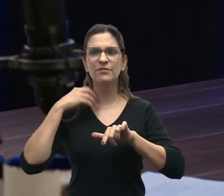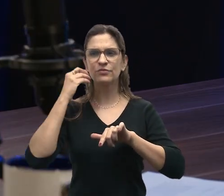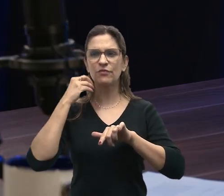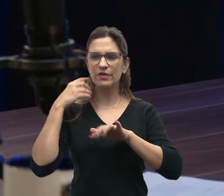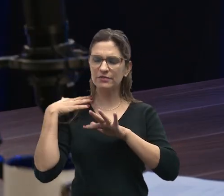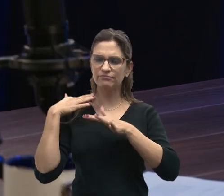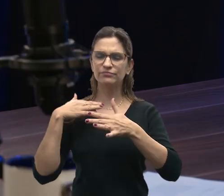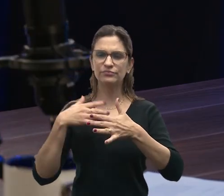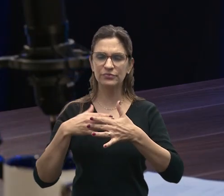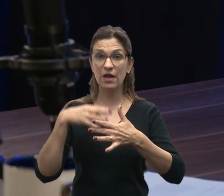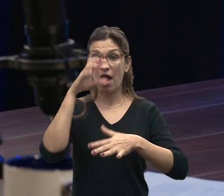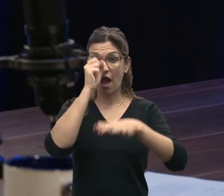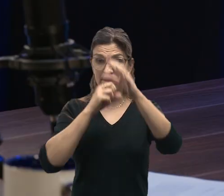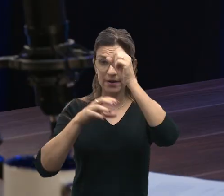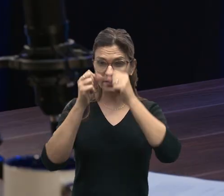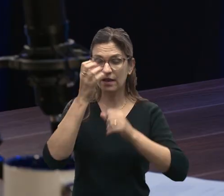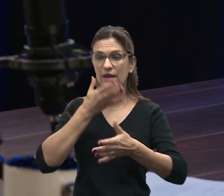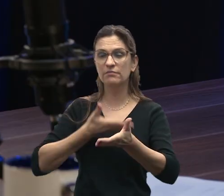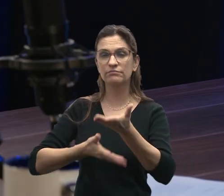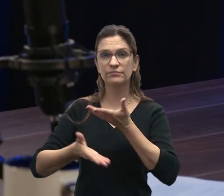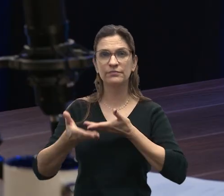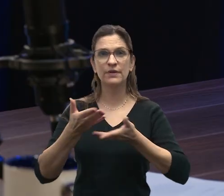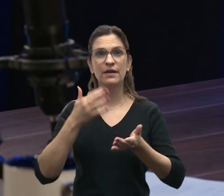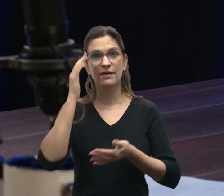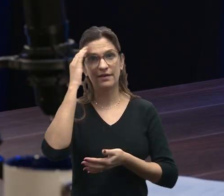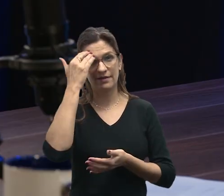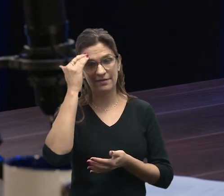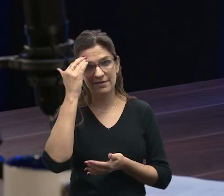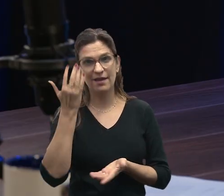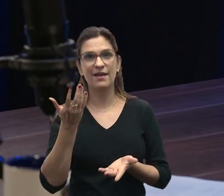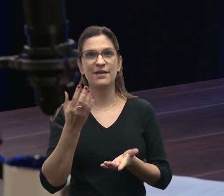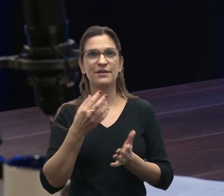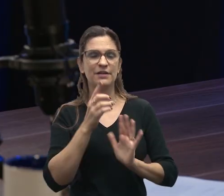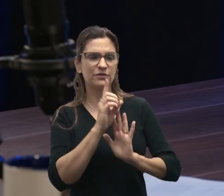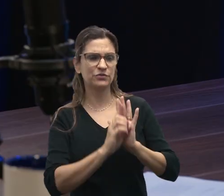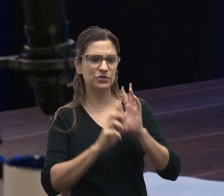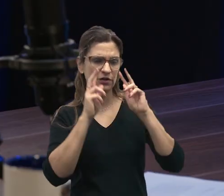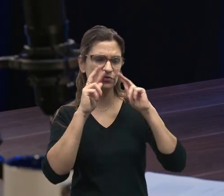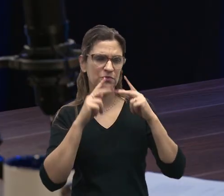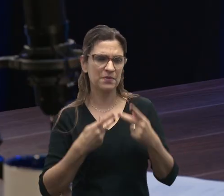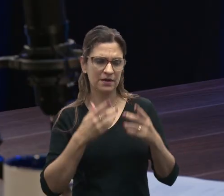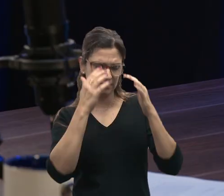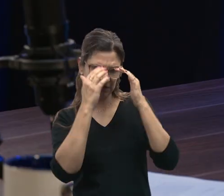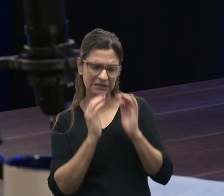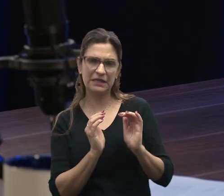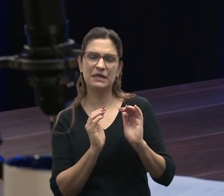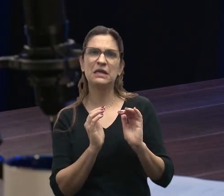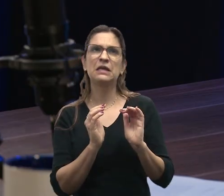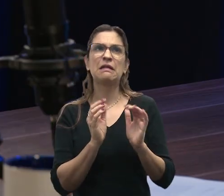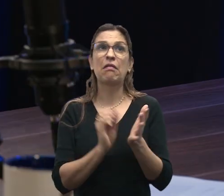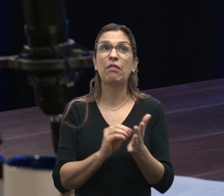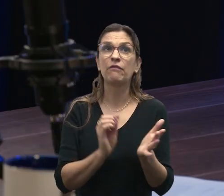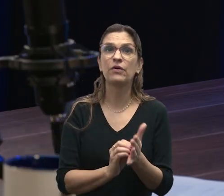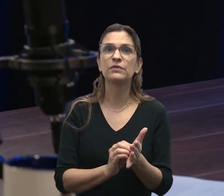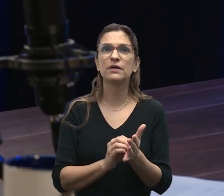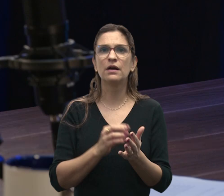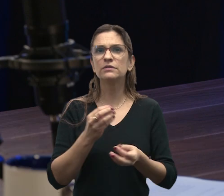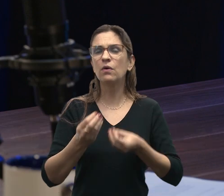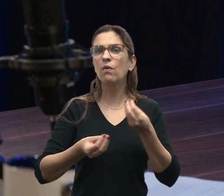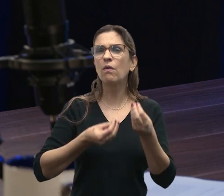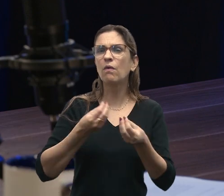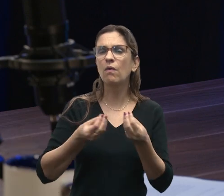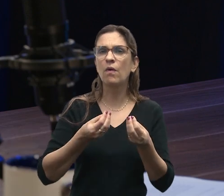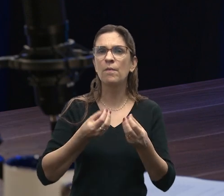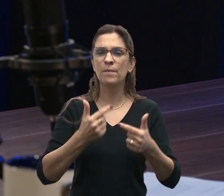consegue entender o que é uma lesão a direitos humanos, como que aquilo não pode ser tolerado, como é que a gente reformula a